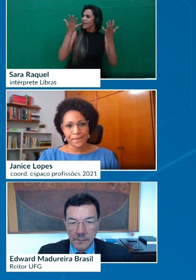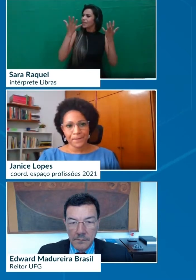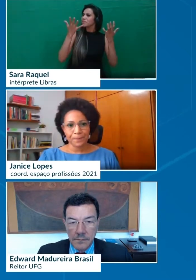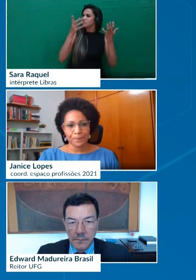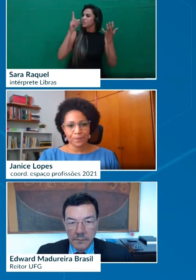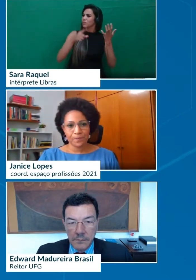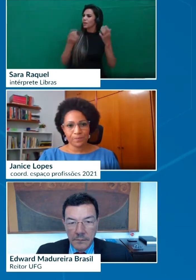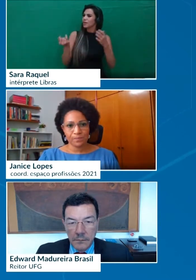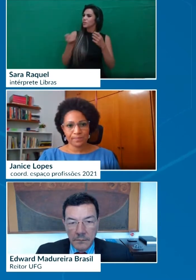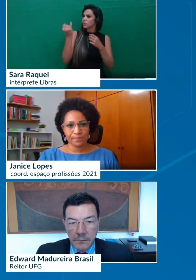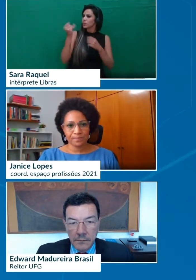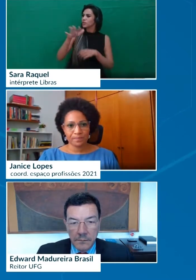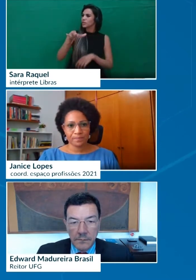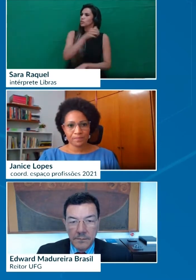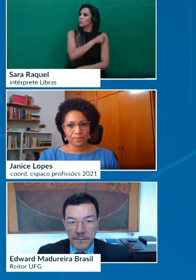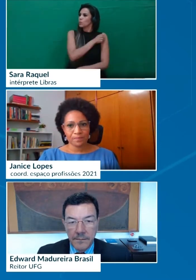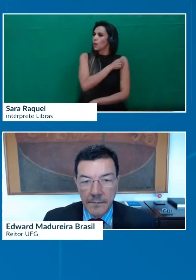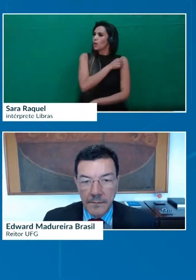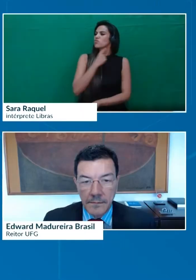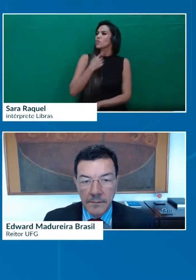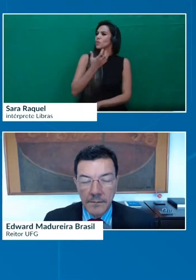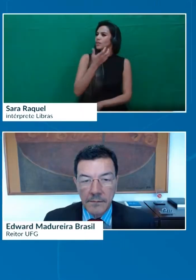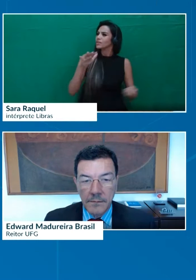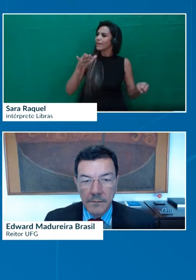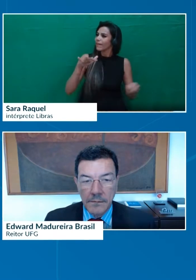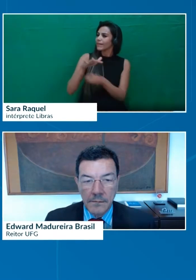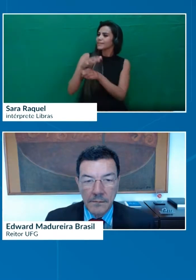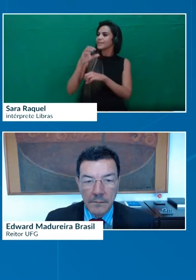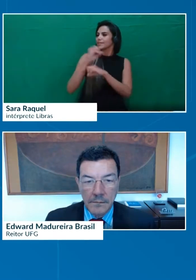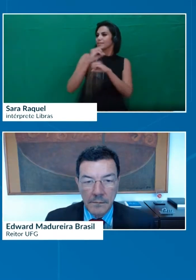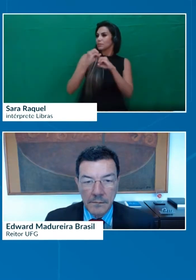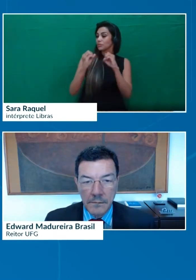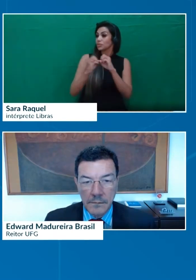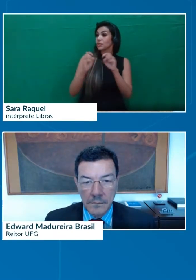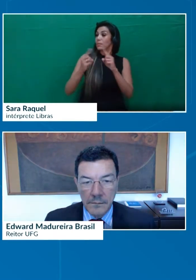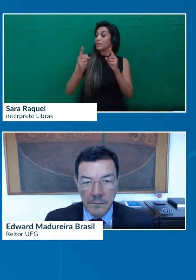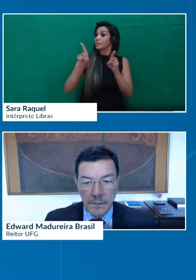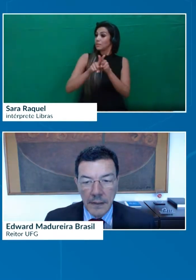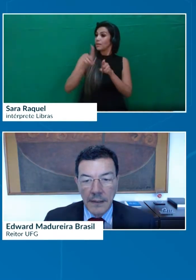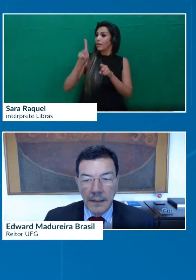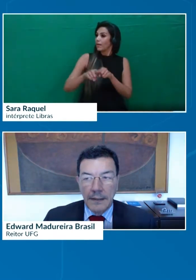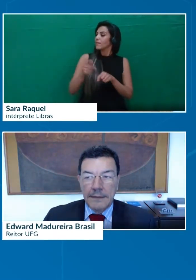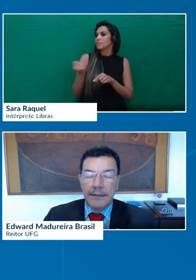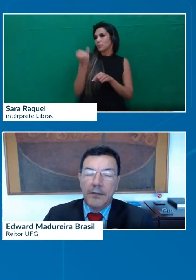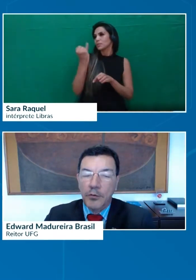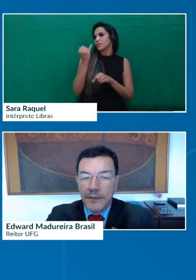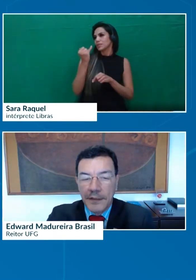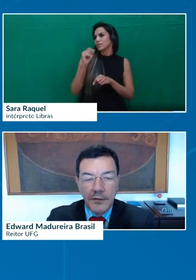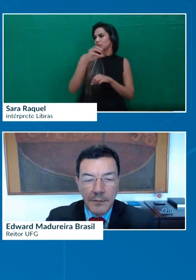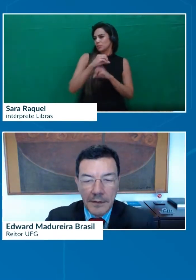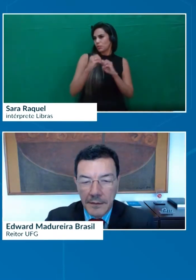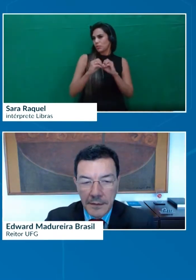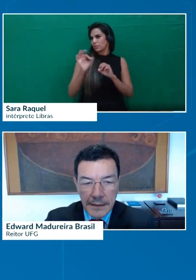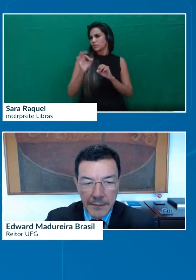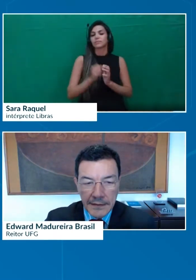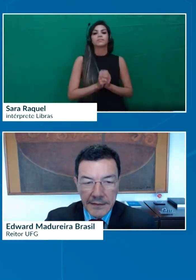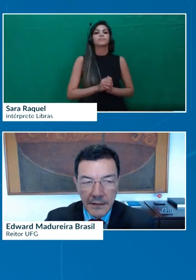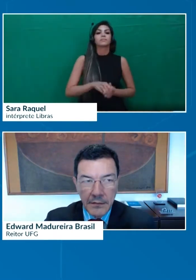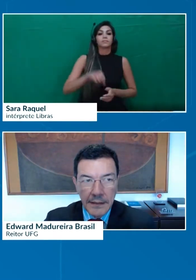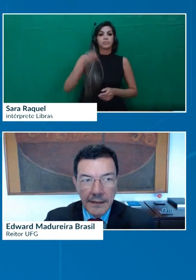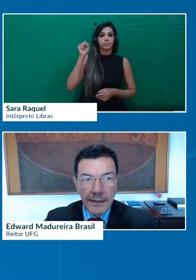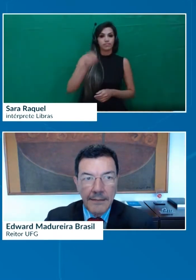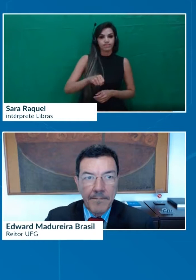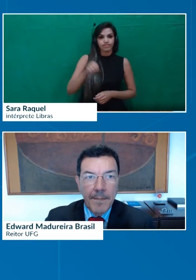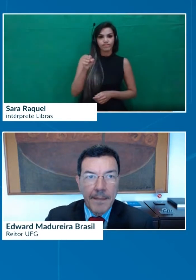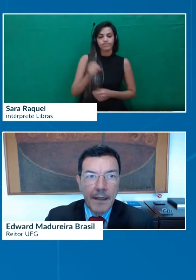que quer ingressar na UFG, mas ele também é importante para a universidade? Sem dúvida nenhuma,